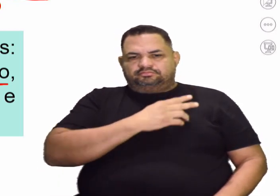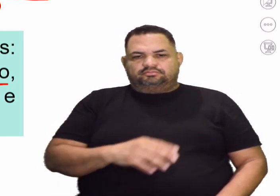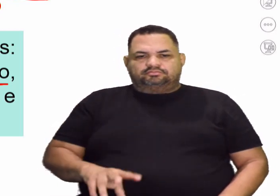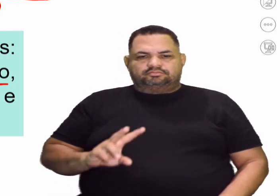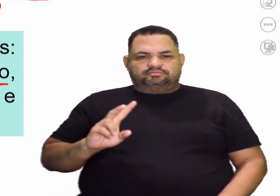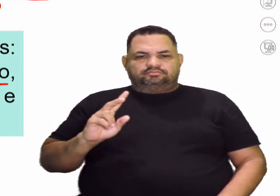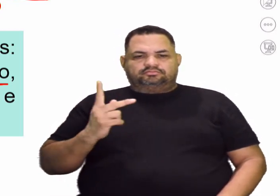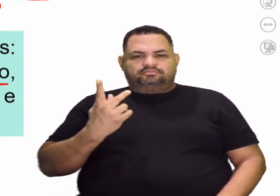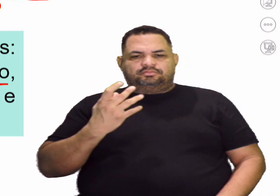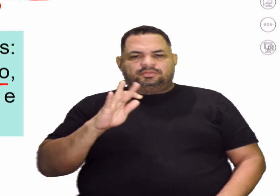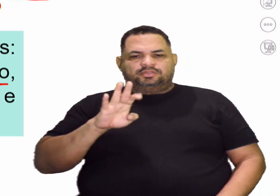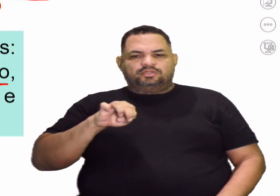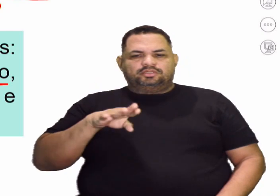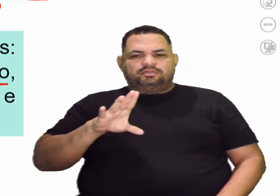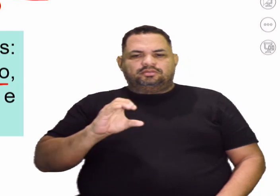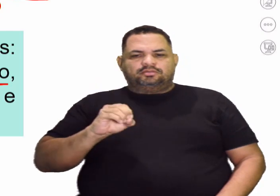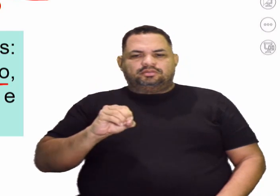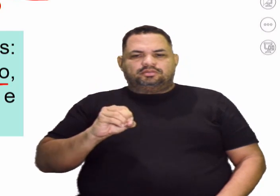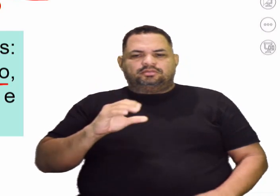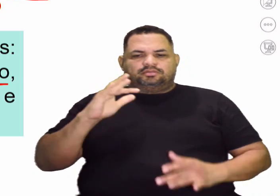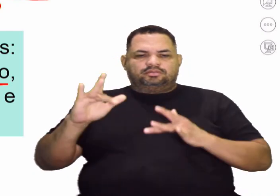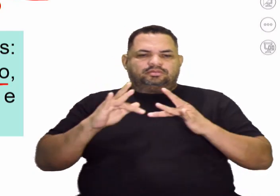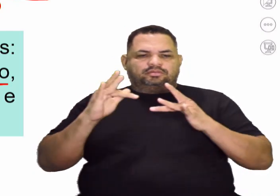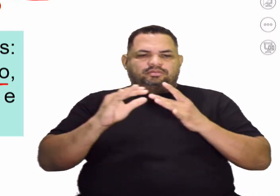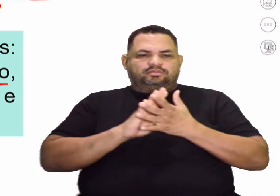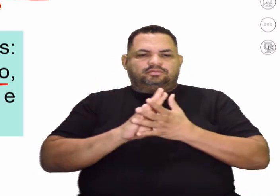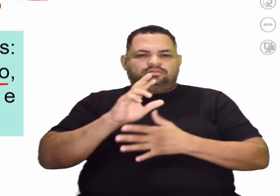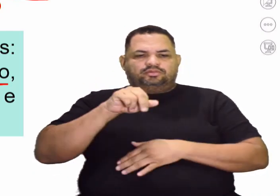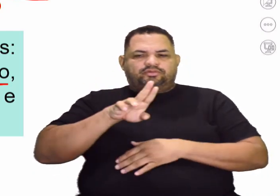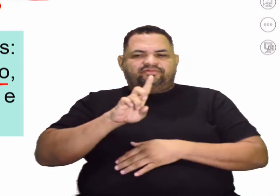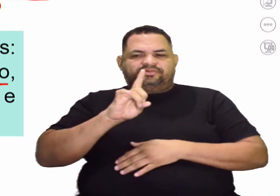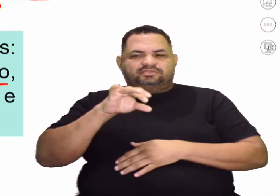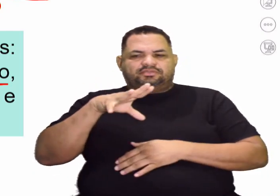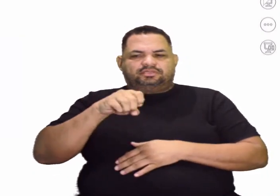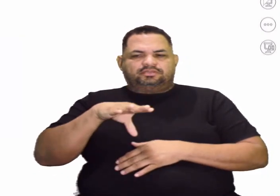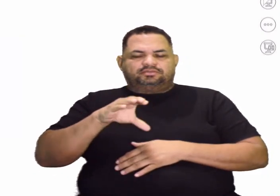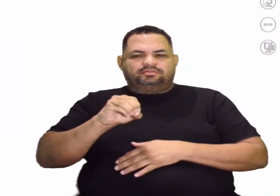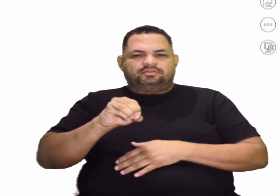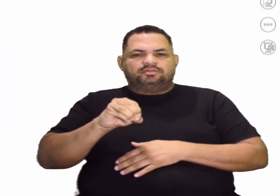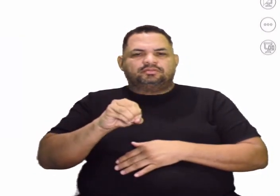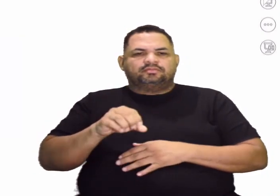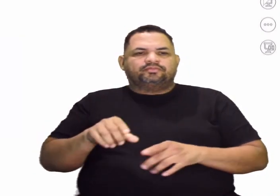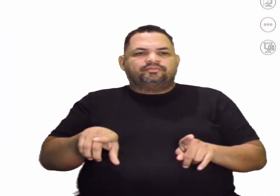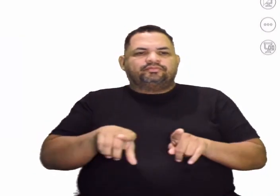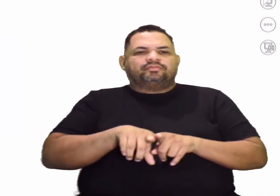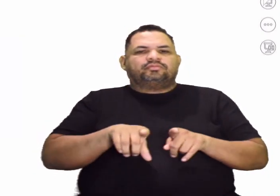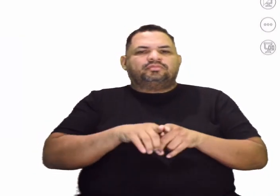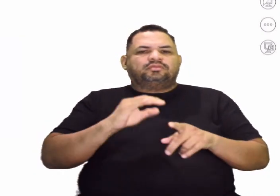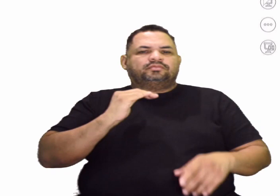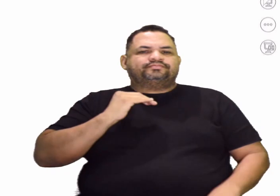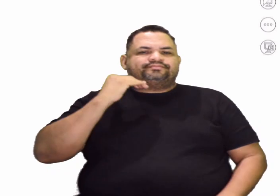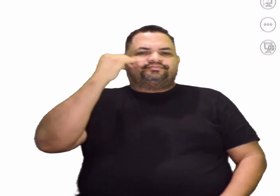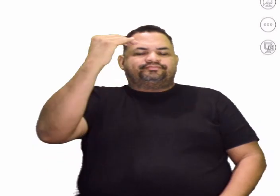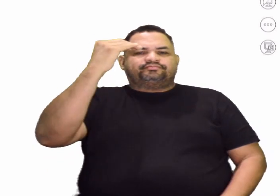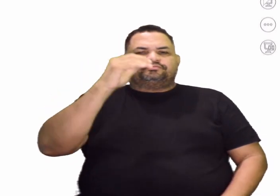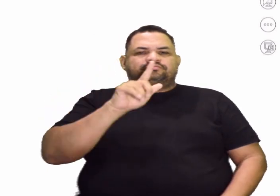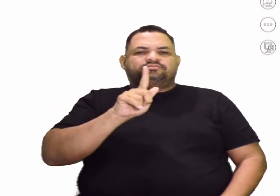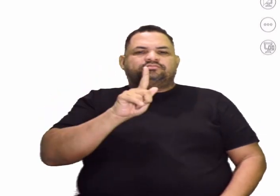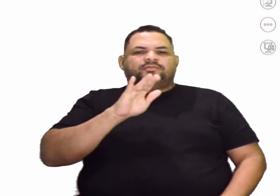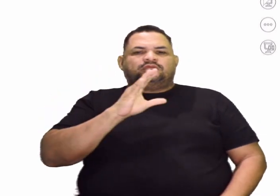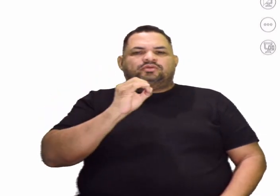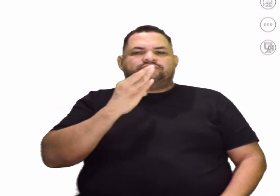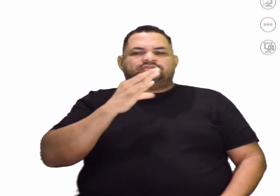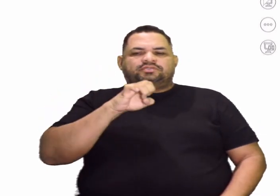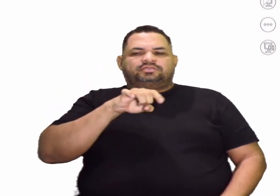O hedonismo, classicismo e universalismo. Tem mais um pouco aqui, ó, superação do